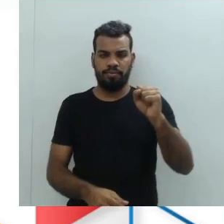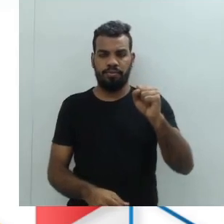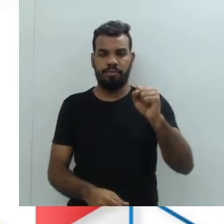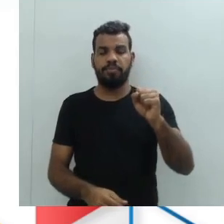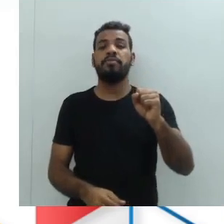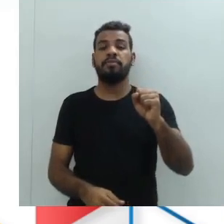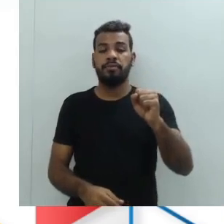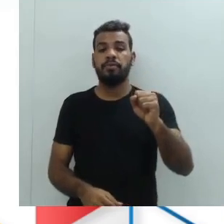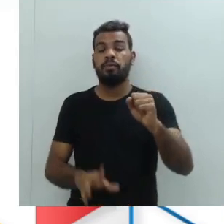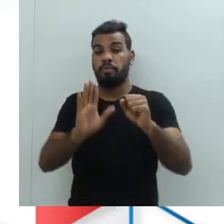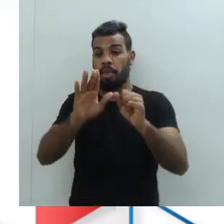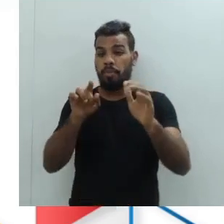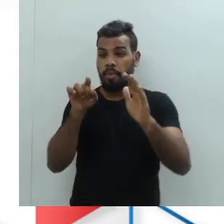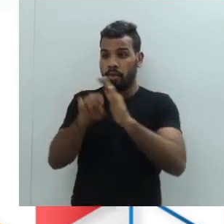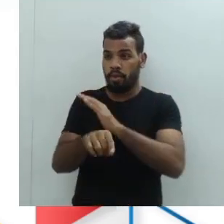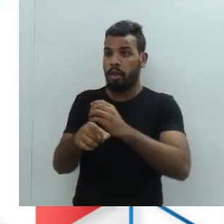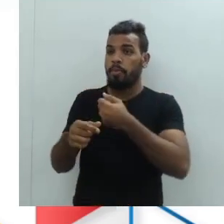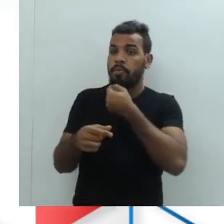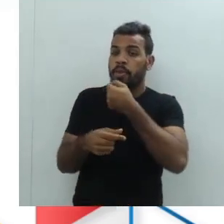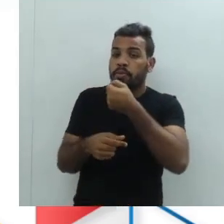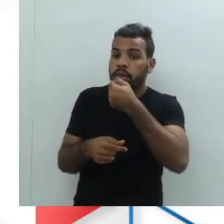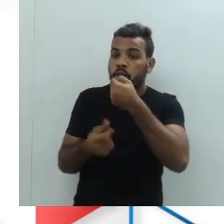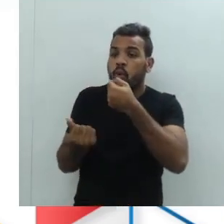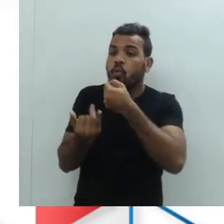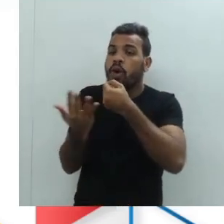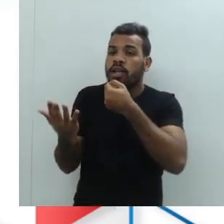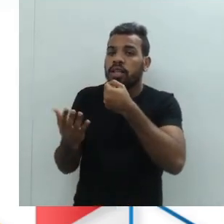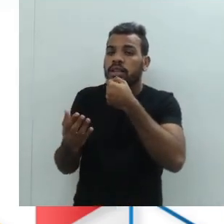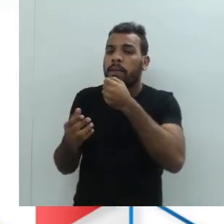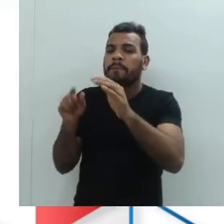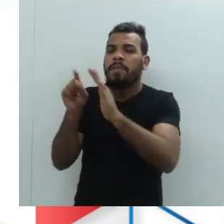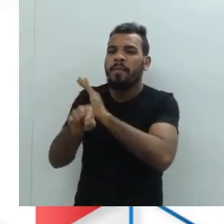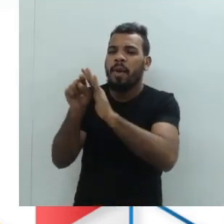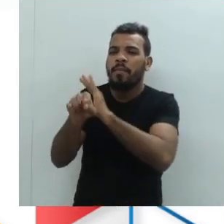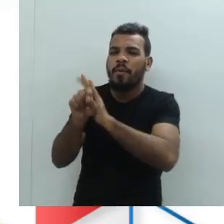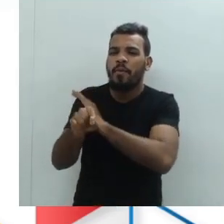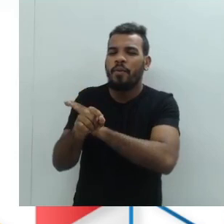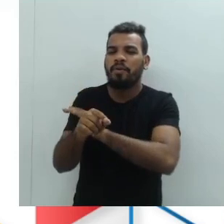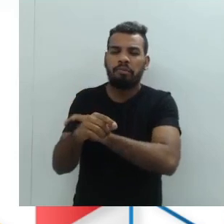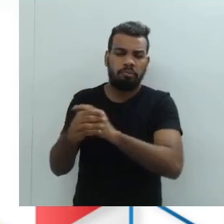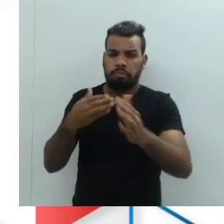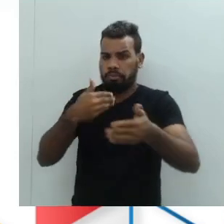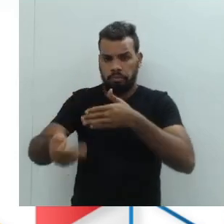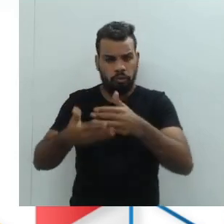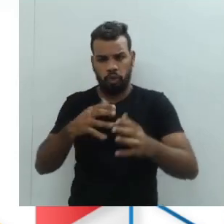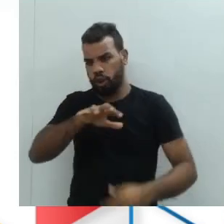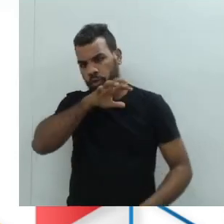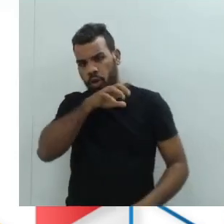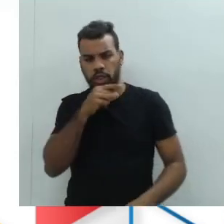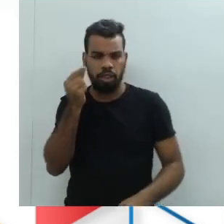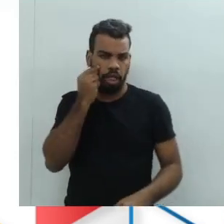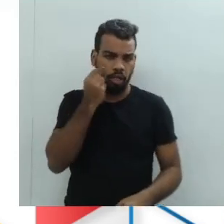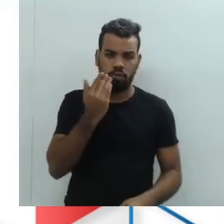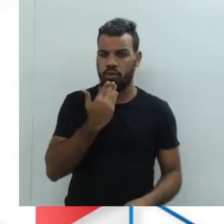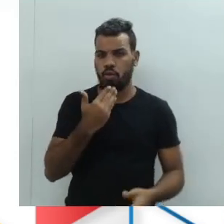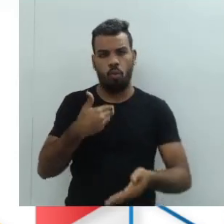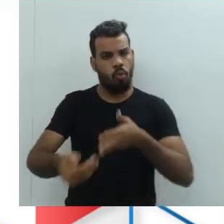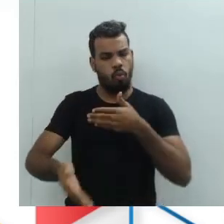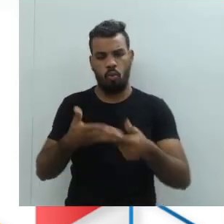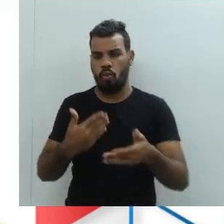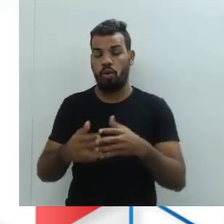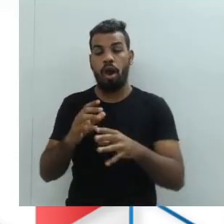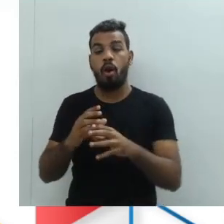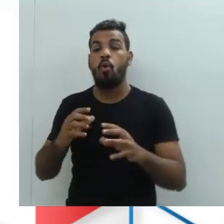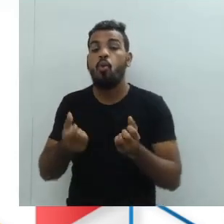Quando pergunta quantas foram entrevistadas, independe se ser Santa Cruz, se ser Sport ou se Náutico. É um total